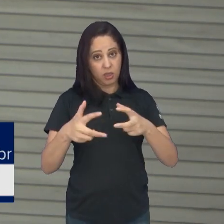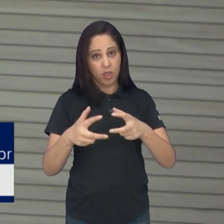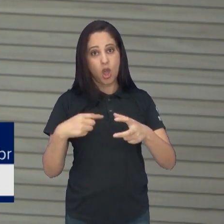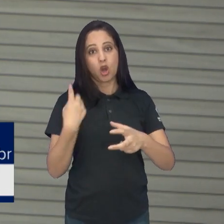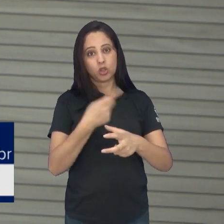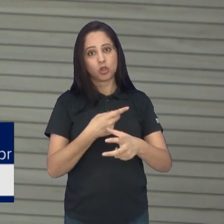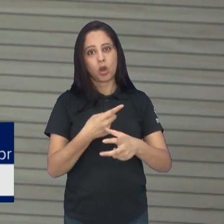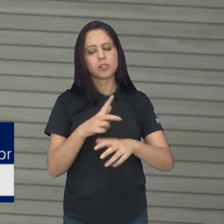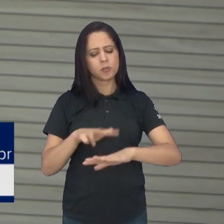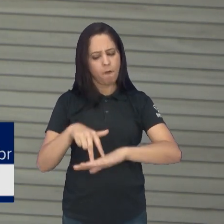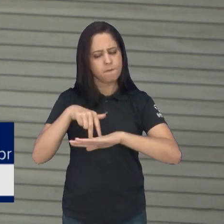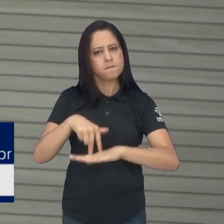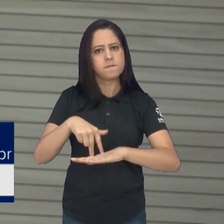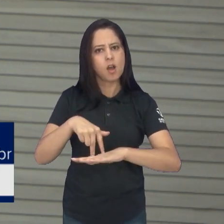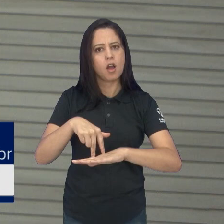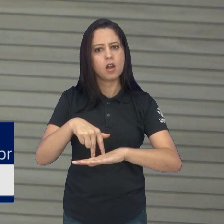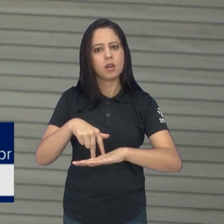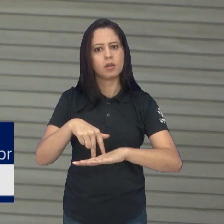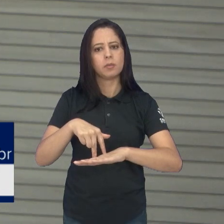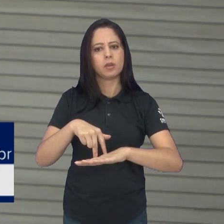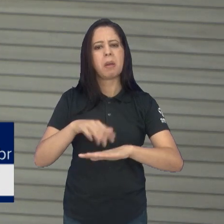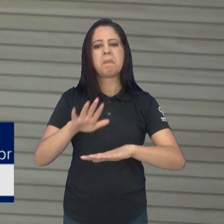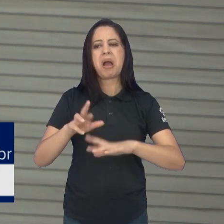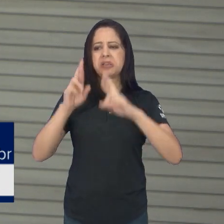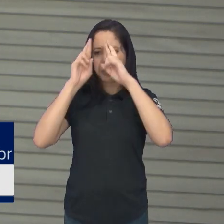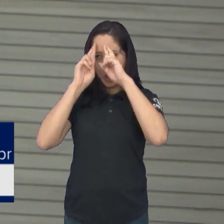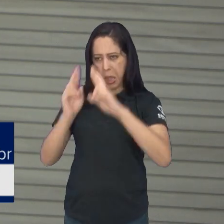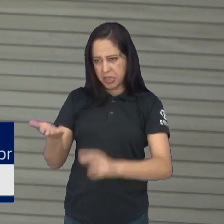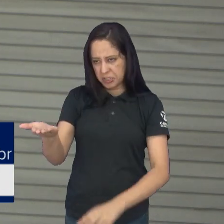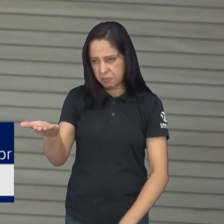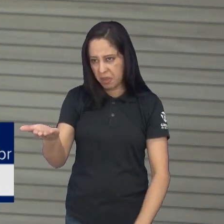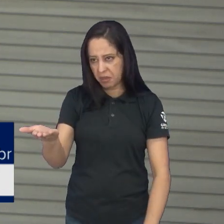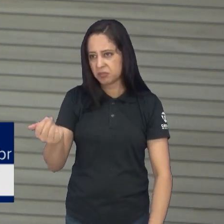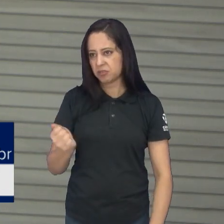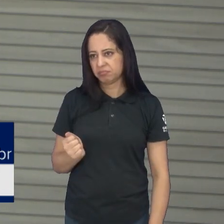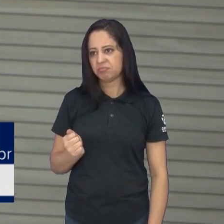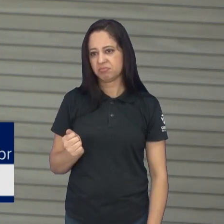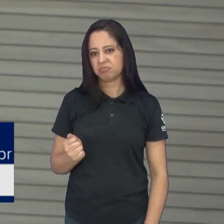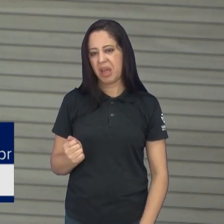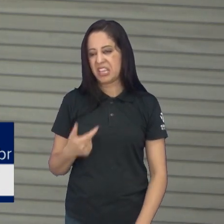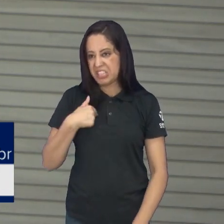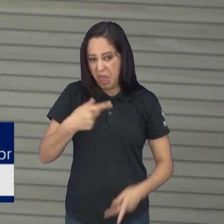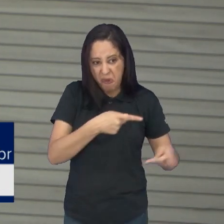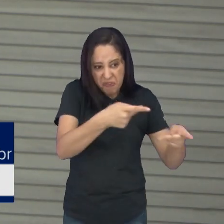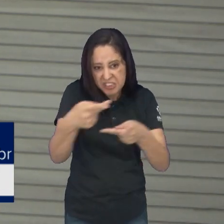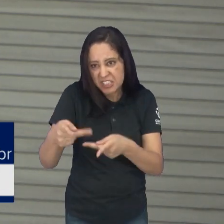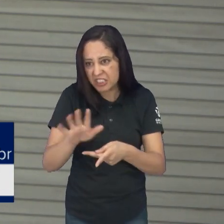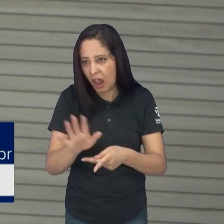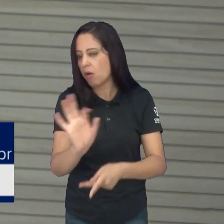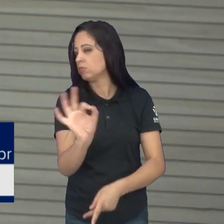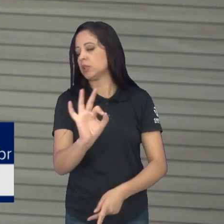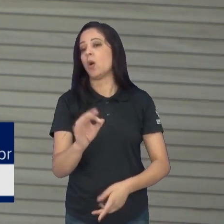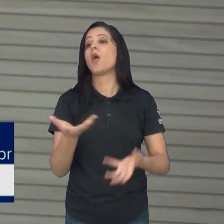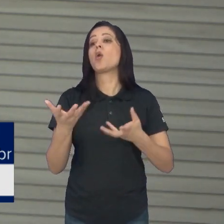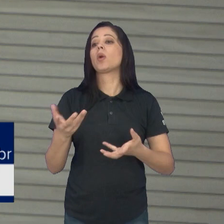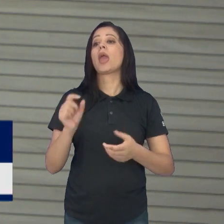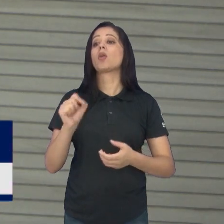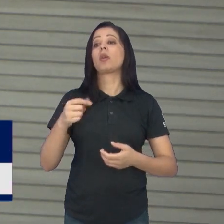vamos resistir e, respeitosamente ao vereador, que está fazendo a parte dele, mas visita não, o que a gente quer é